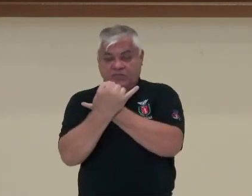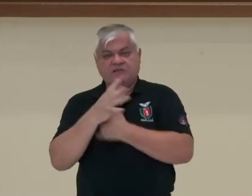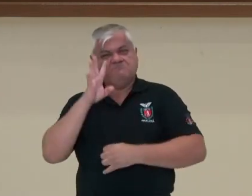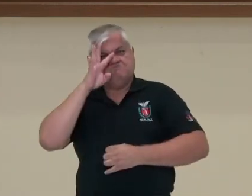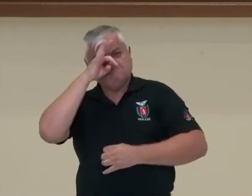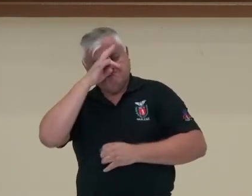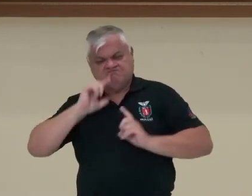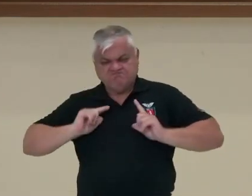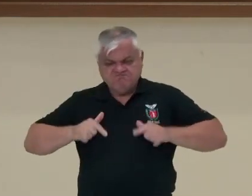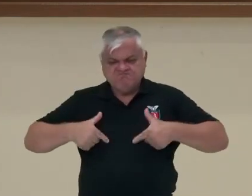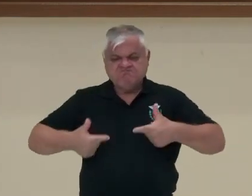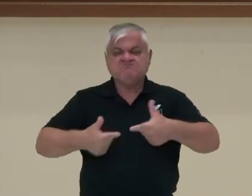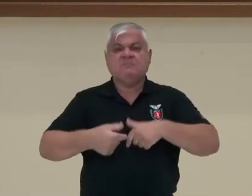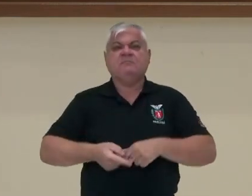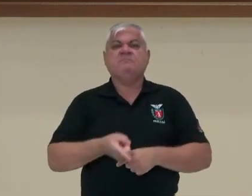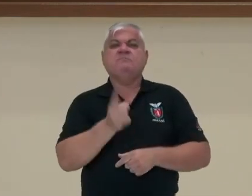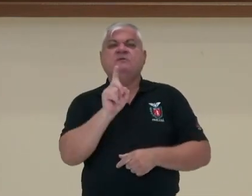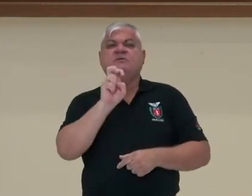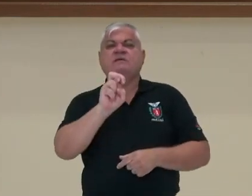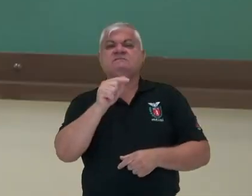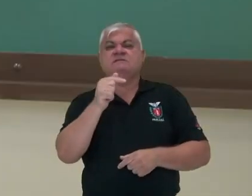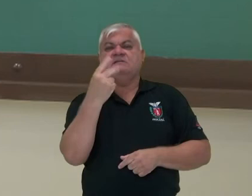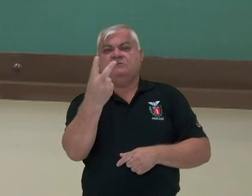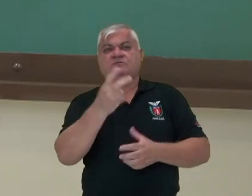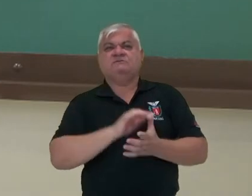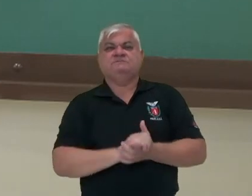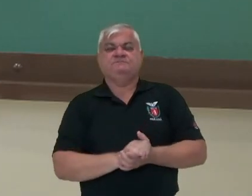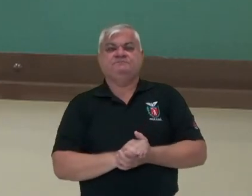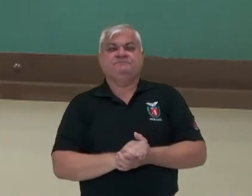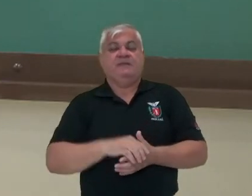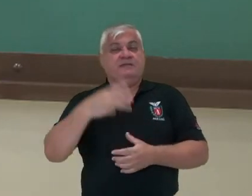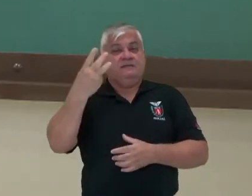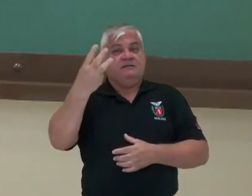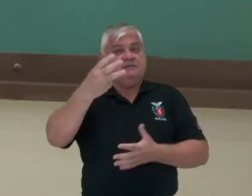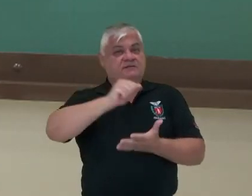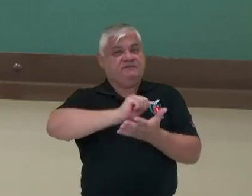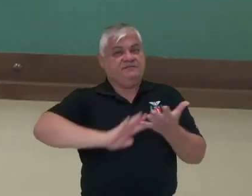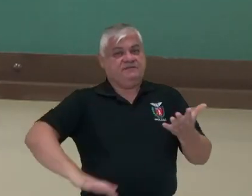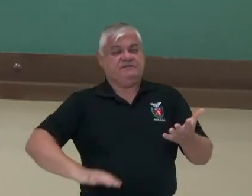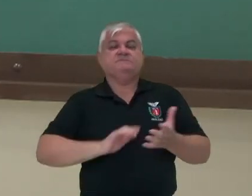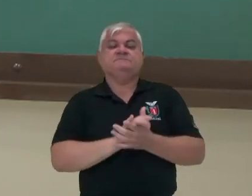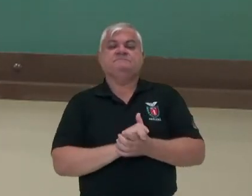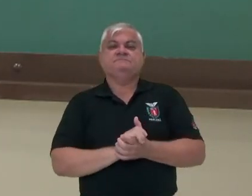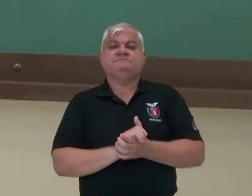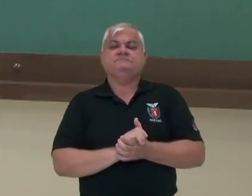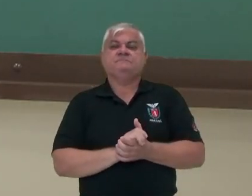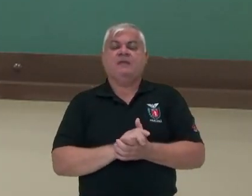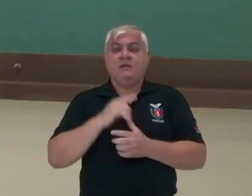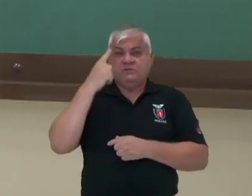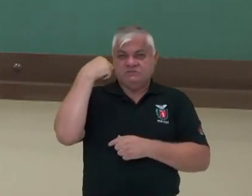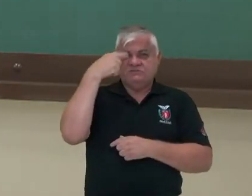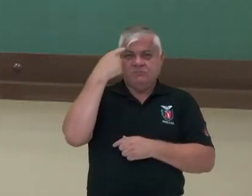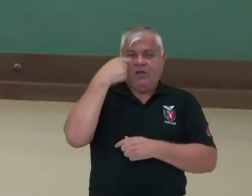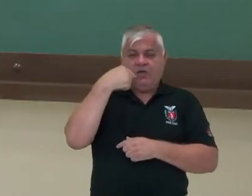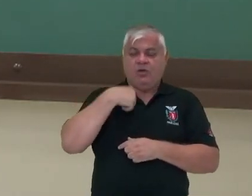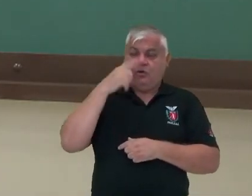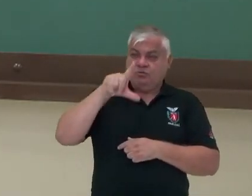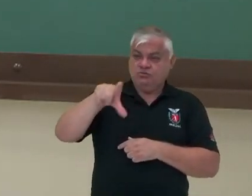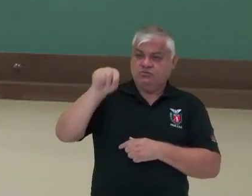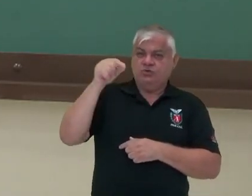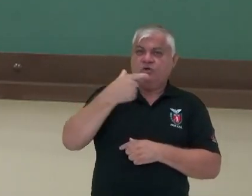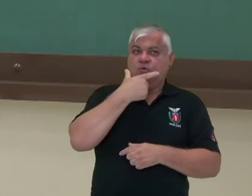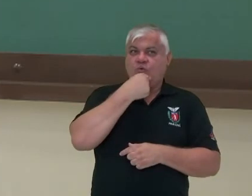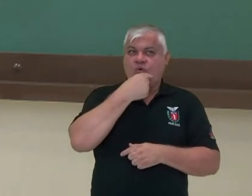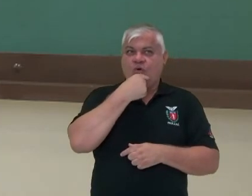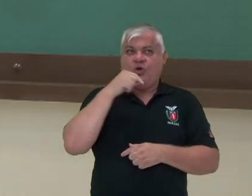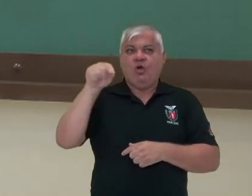até 1572. Né? Vamos para a nossa atividade? Os espanhóis designaram o imperador Manco